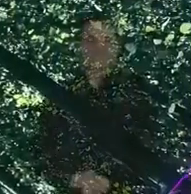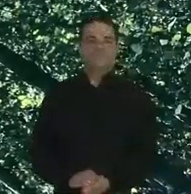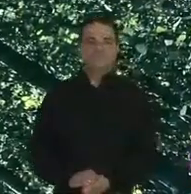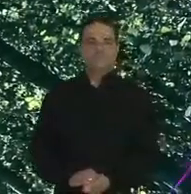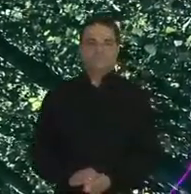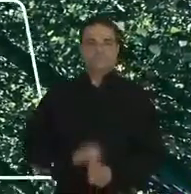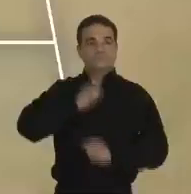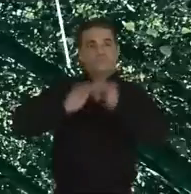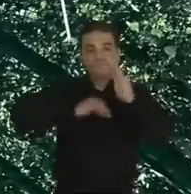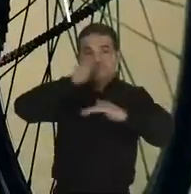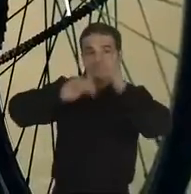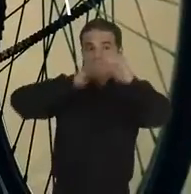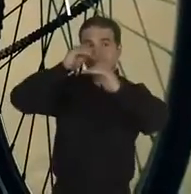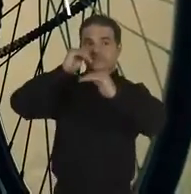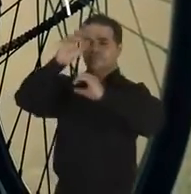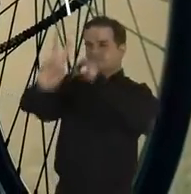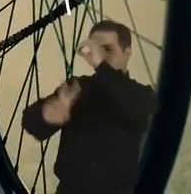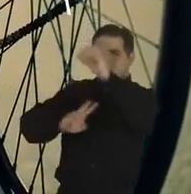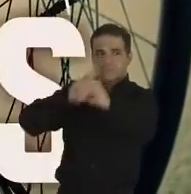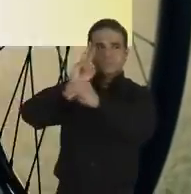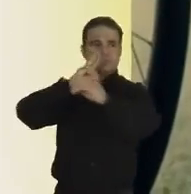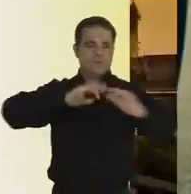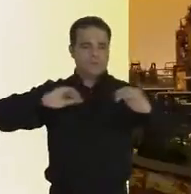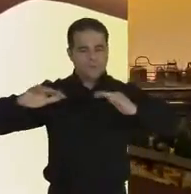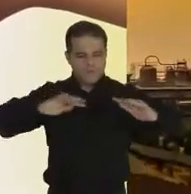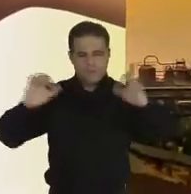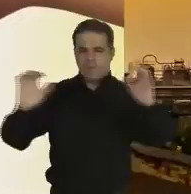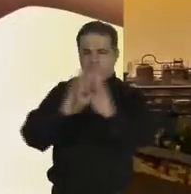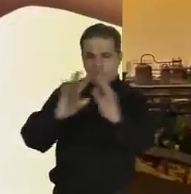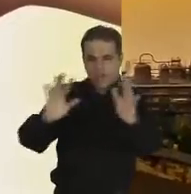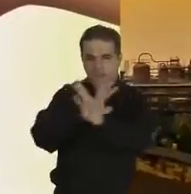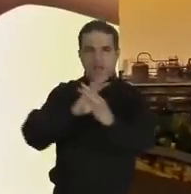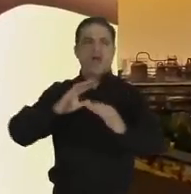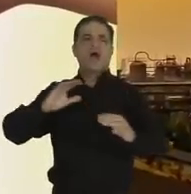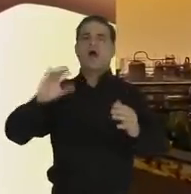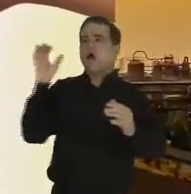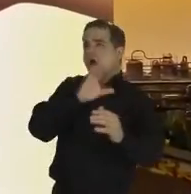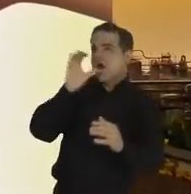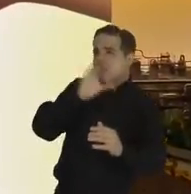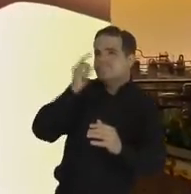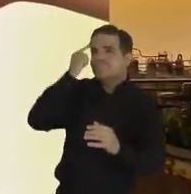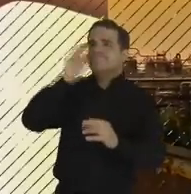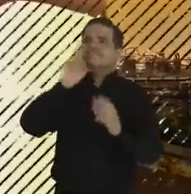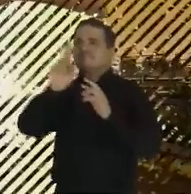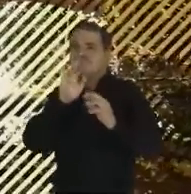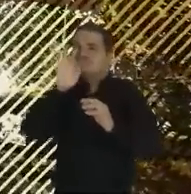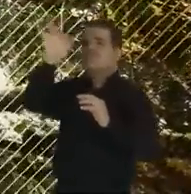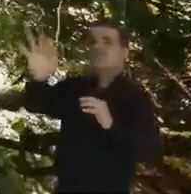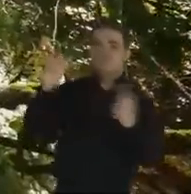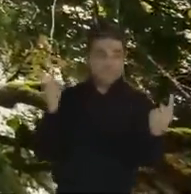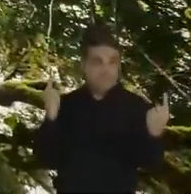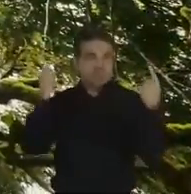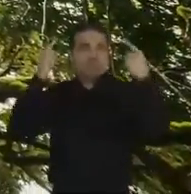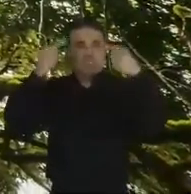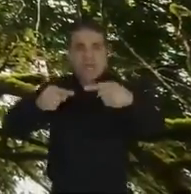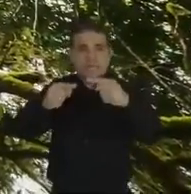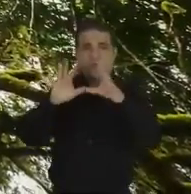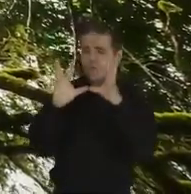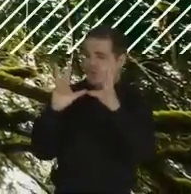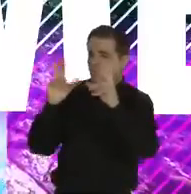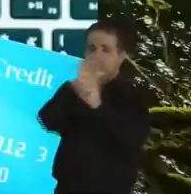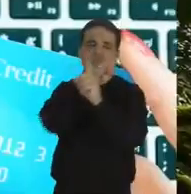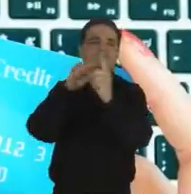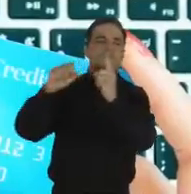desenvolvimento sustentável mobilidade urbana respostas rápidas para os futuros desafios para turma da